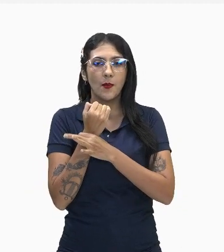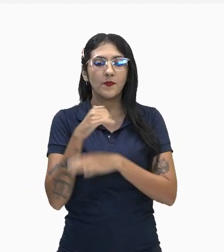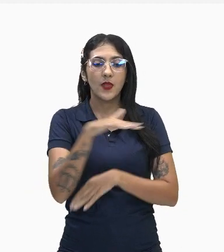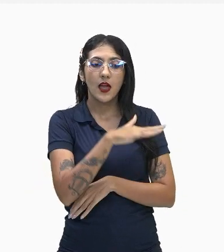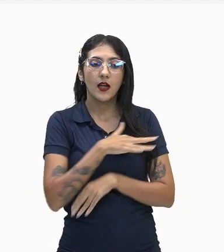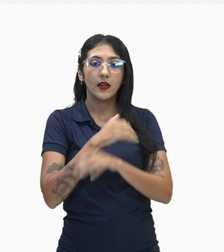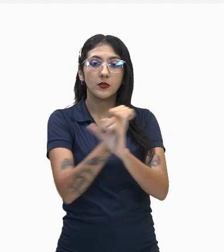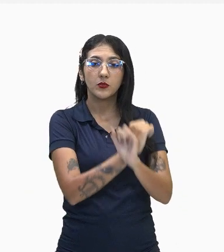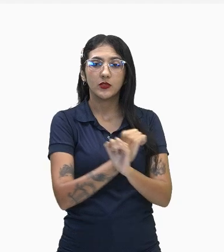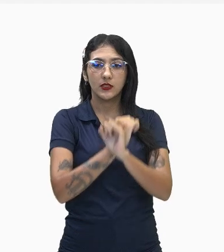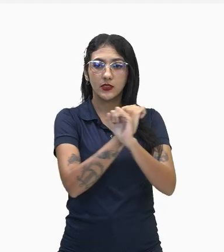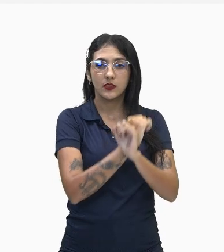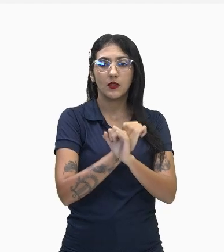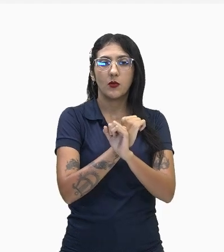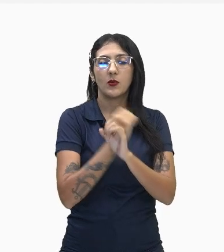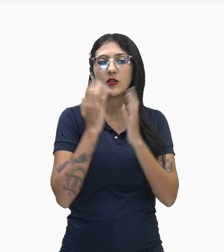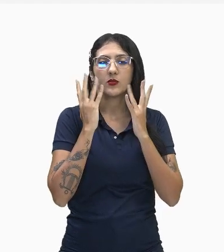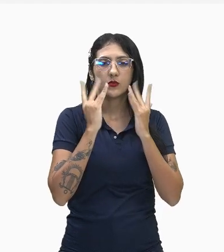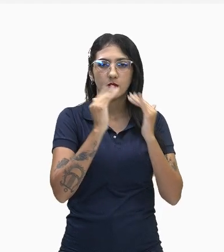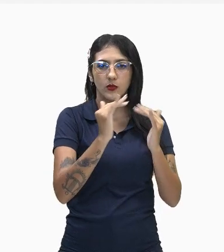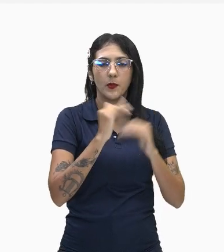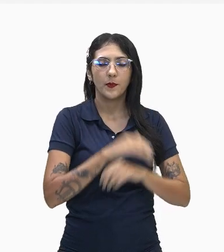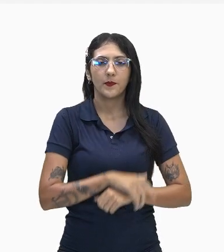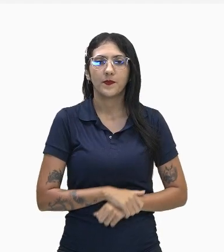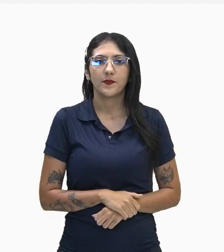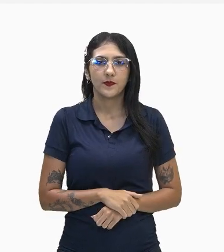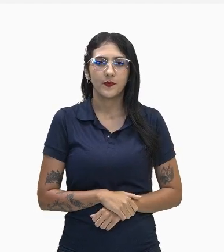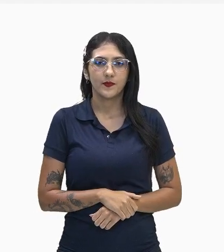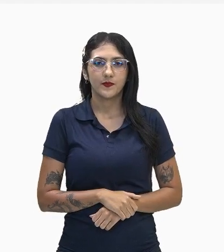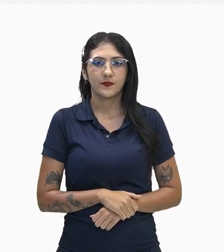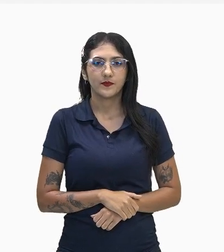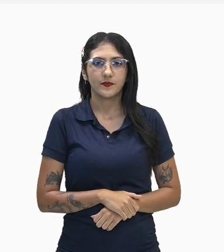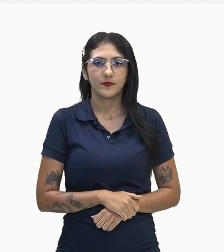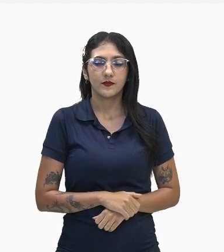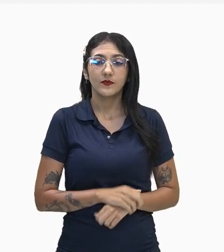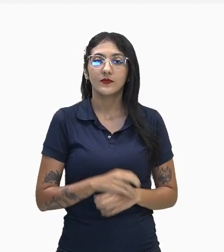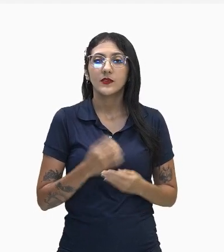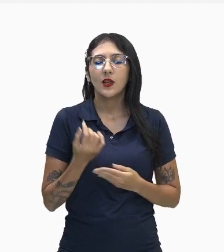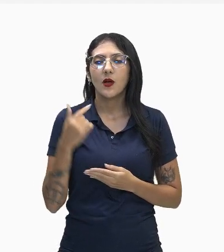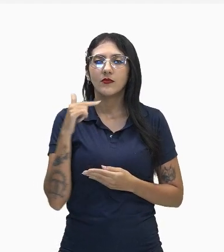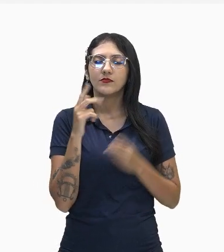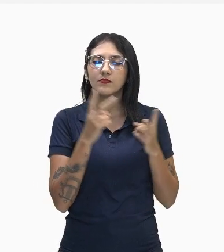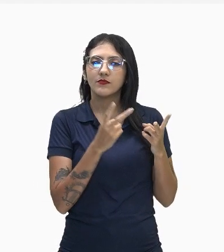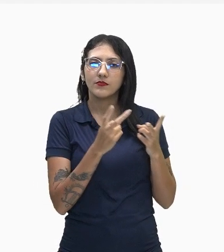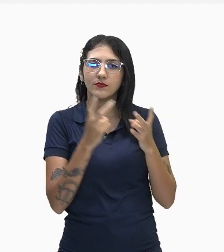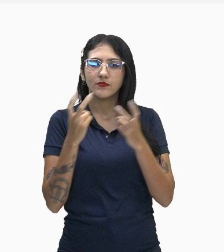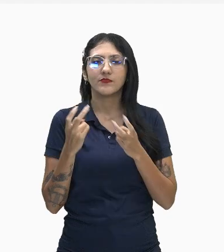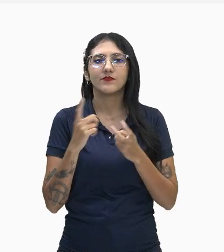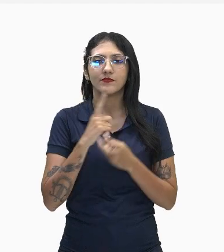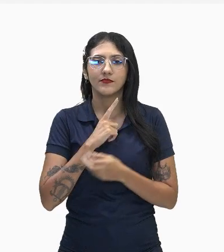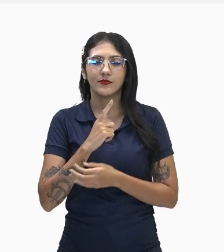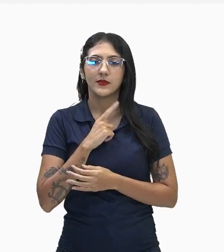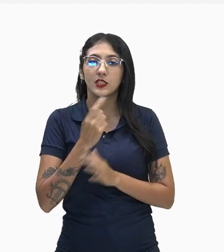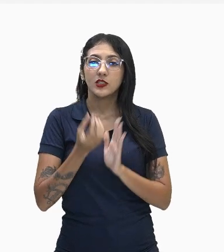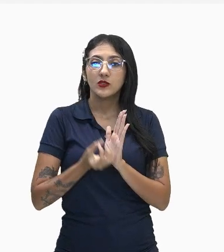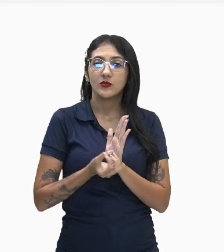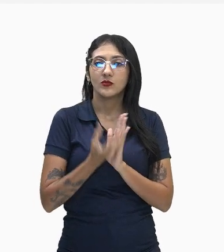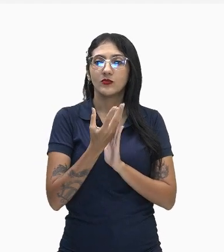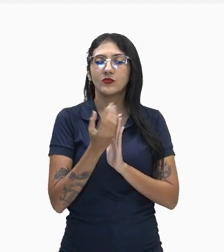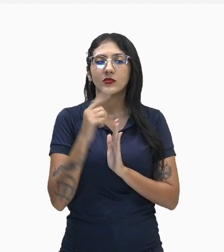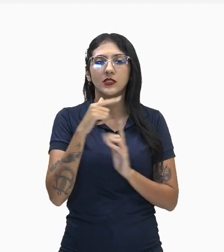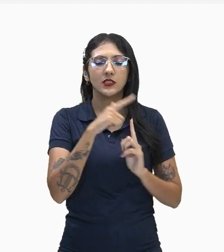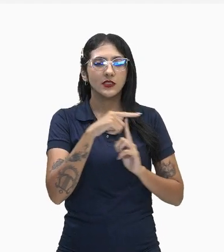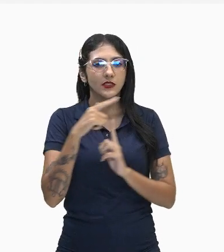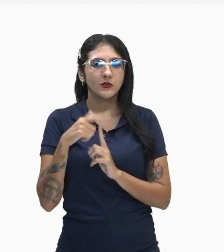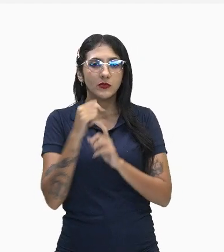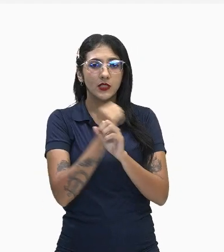proteção ambiental. Então, nós temos ali, né, a criação das unidades de conservação,